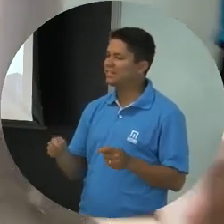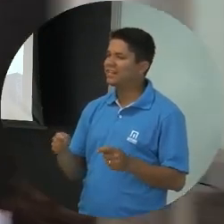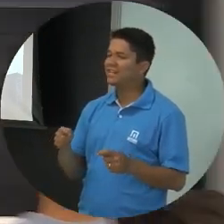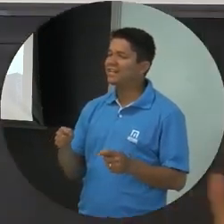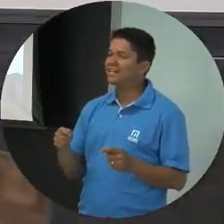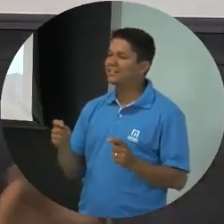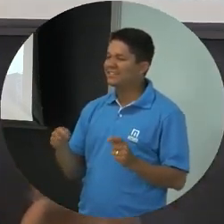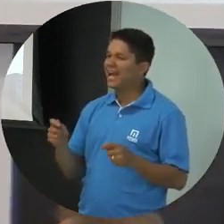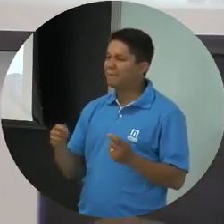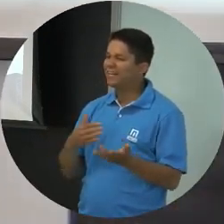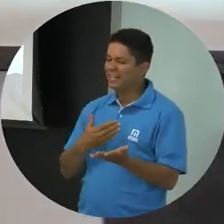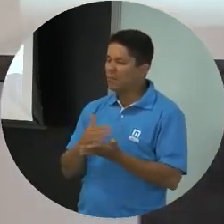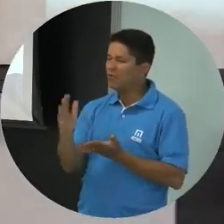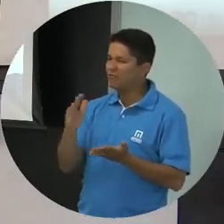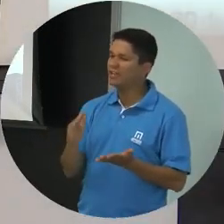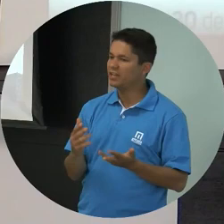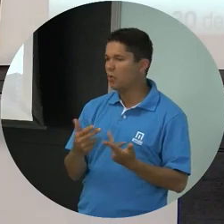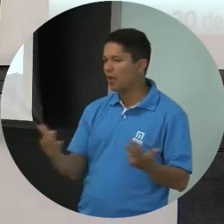Obrigado, Kelly.